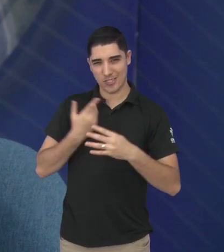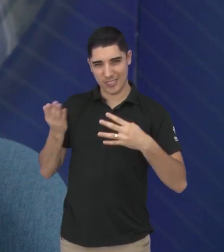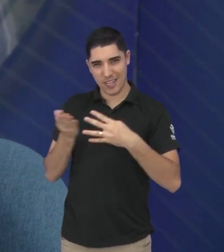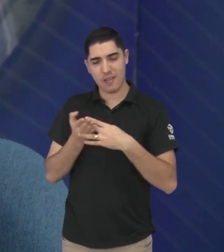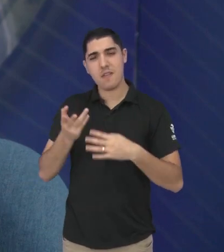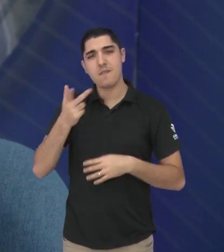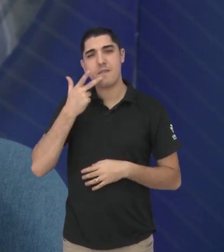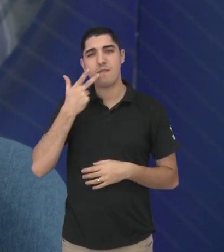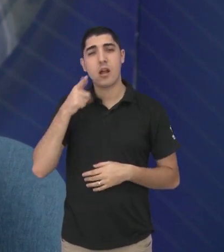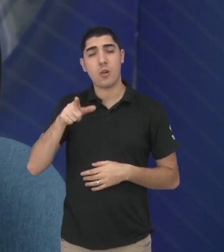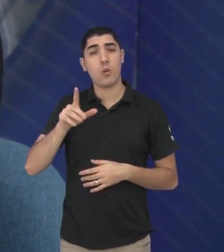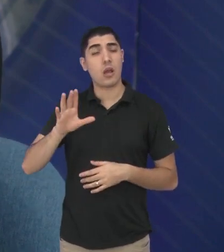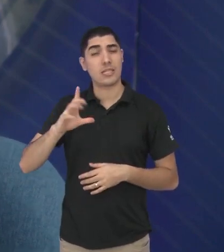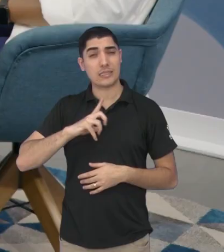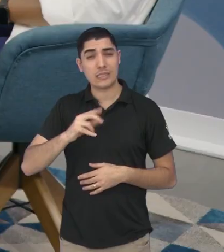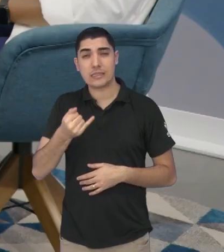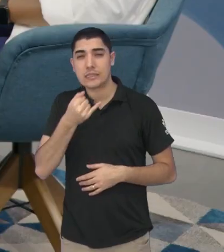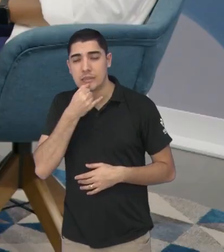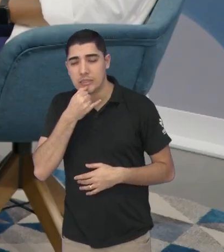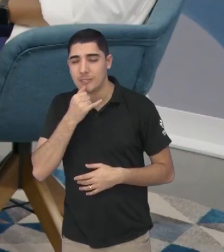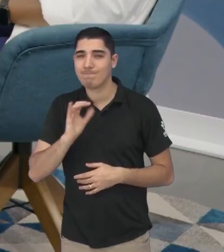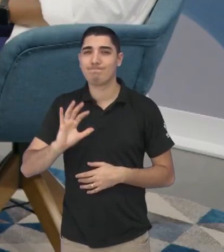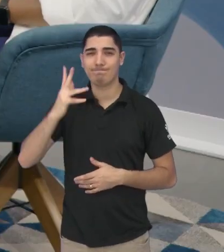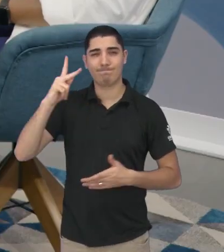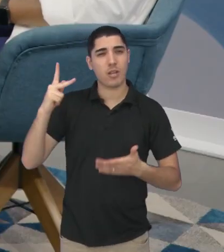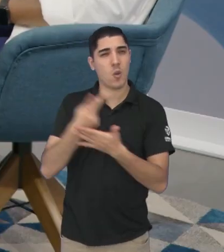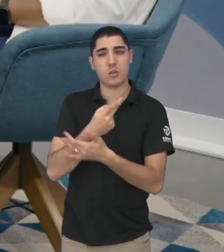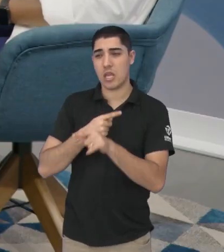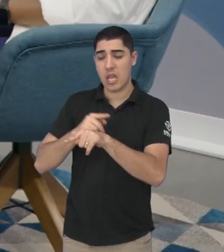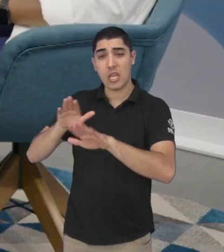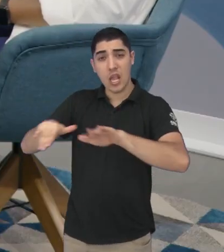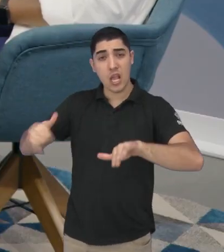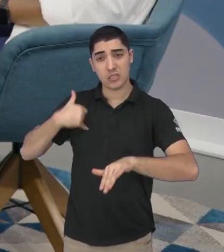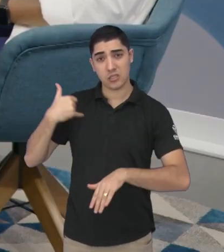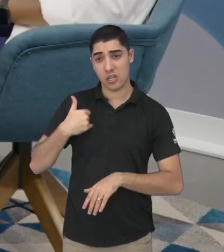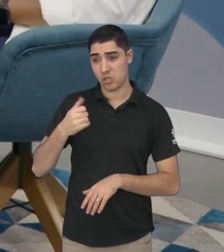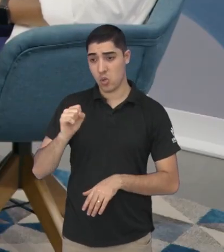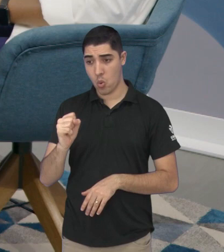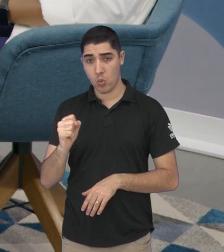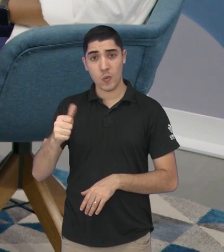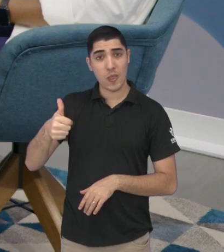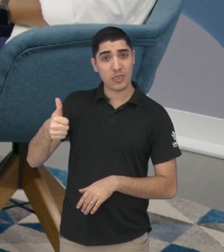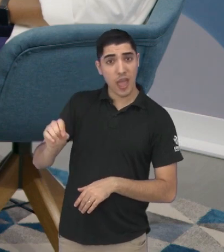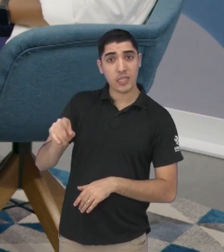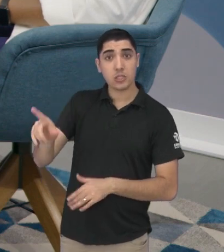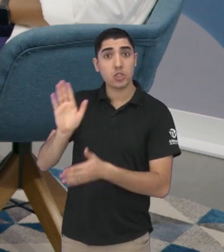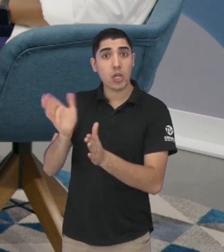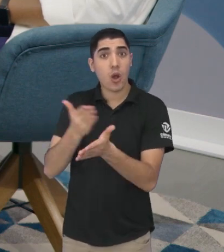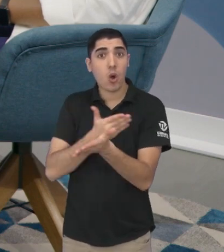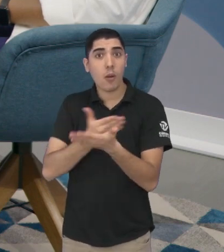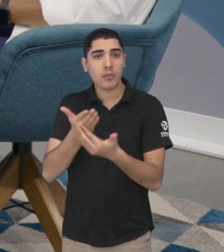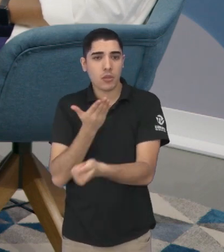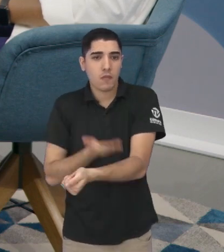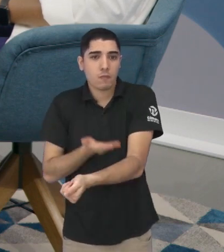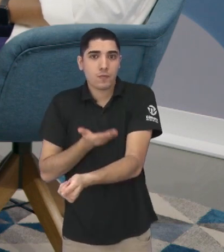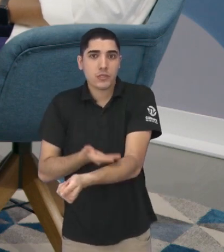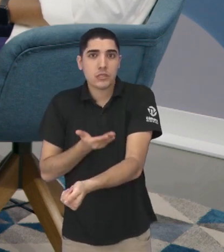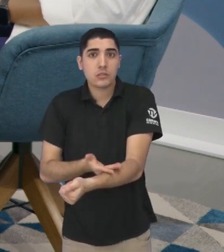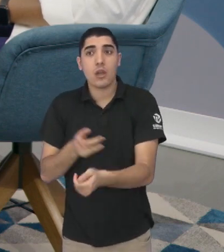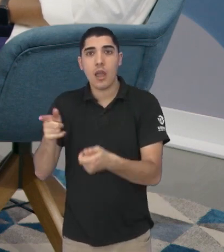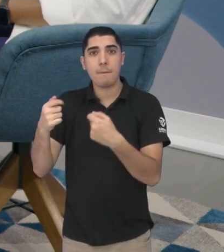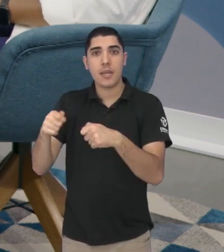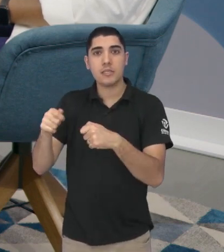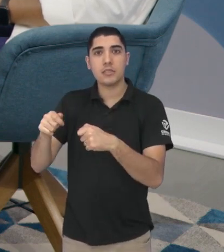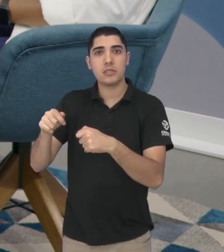vocês citaram situações muito tristes de crianças de 8, 10 anos já em estado de dependência química e